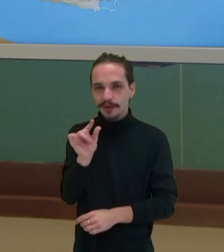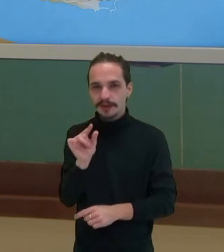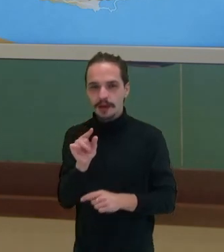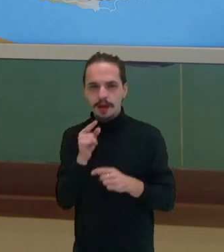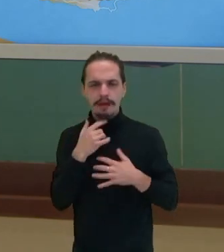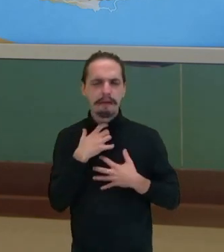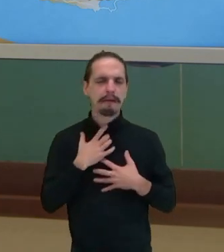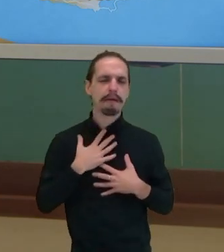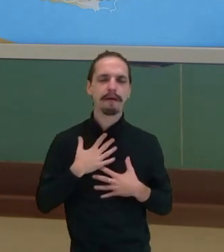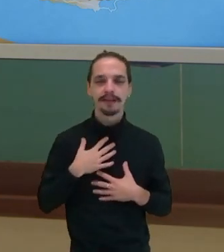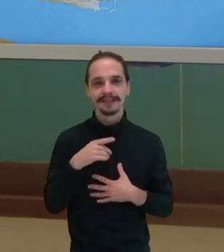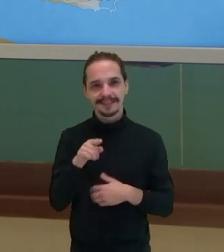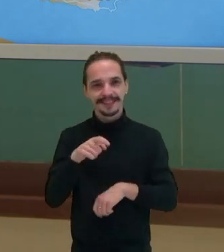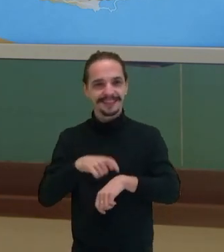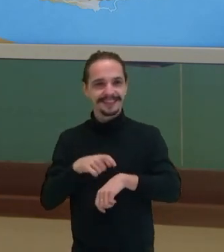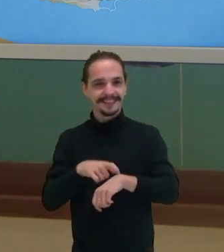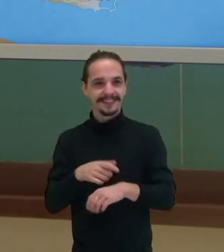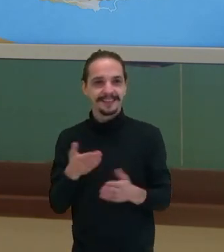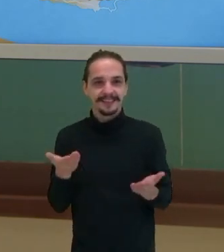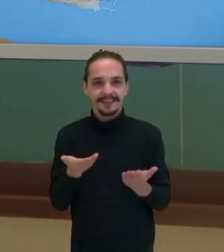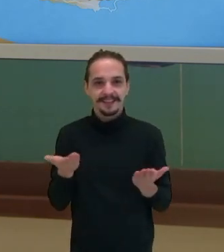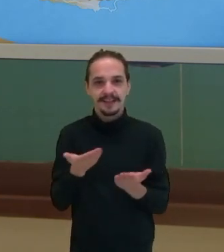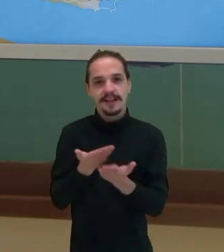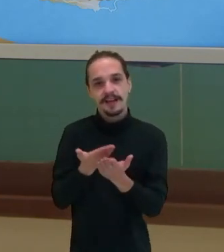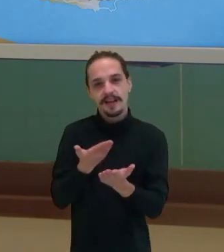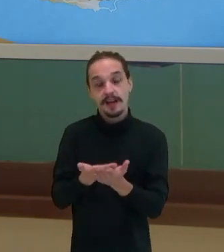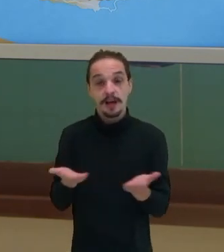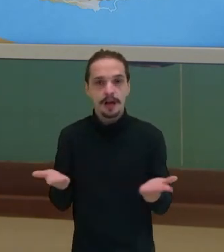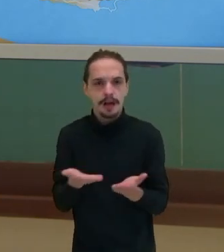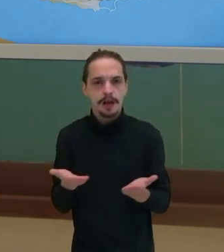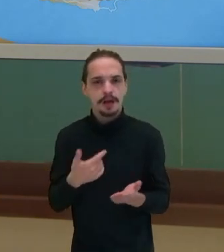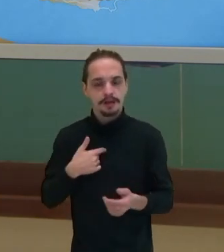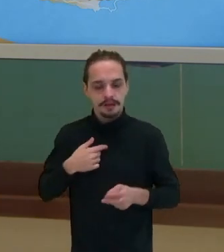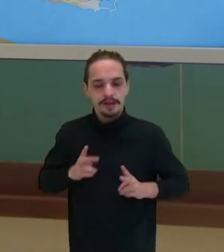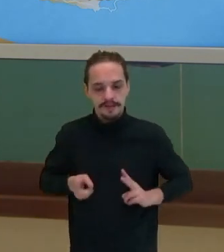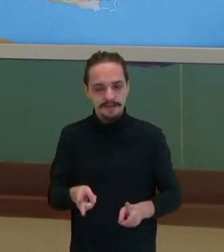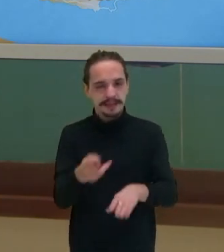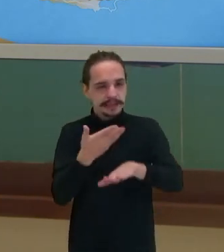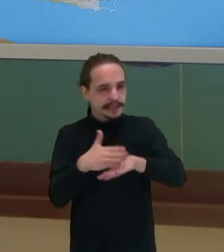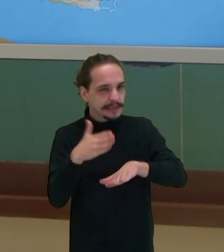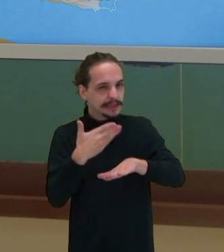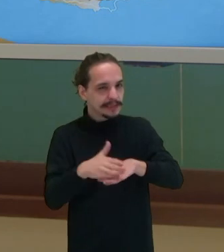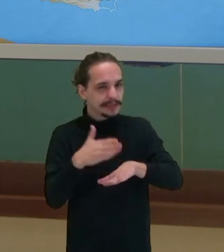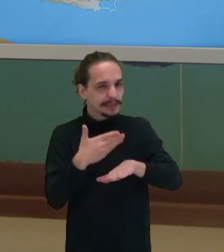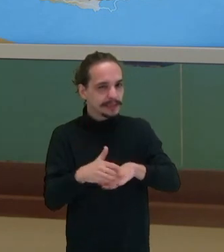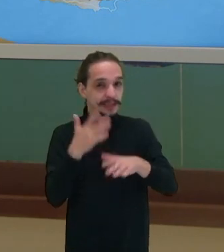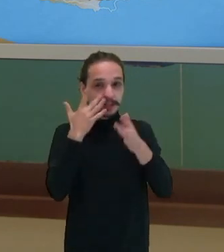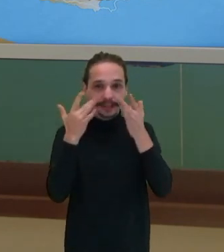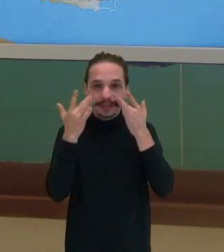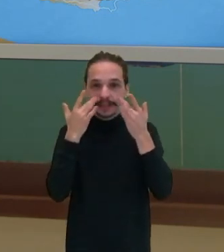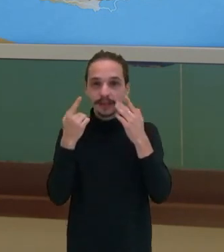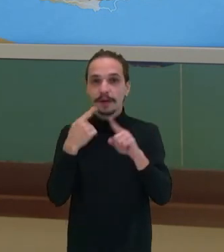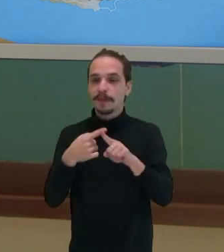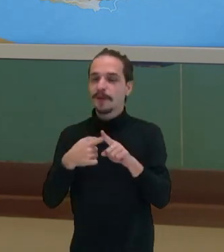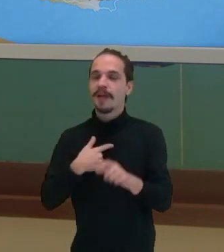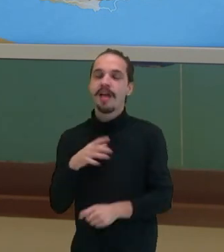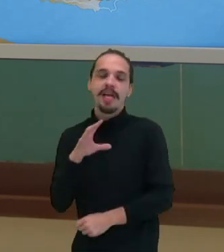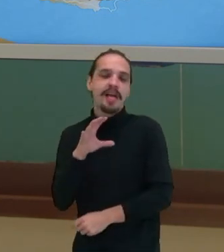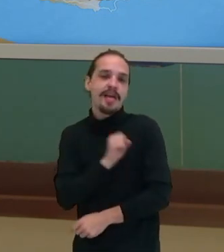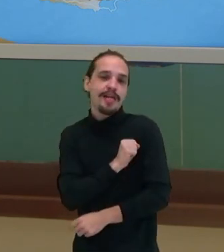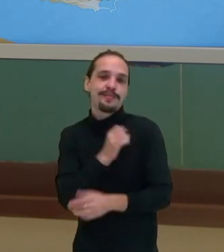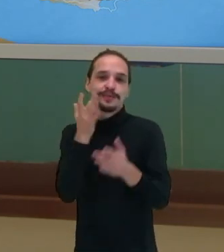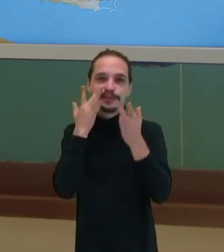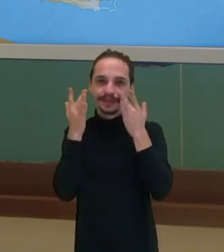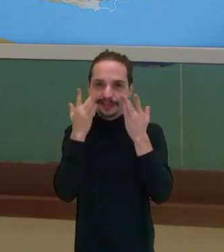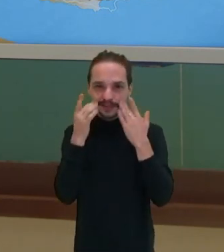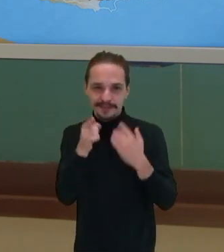aqui, né? No meio da nossa aula, né? Então agora eu vou continuar treinando teatro aqui, porque eu amo teatro, gente. Quem